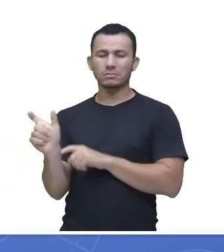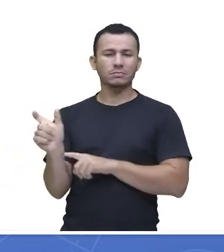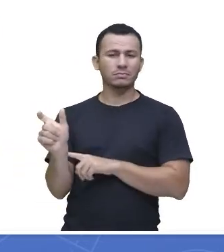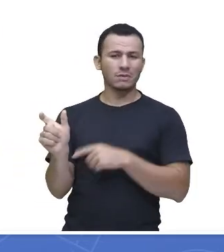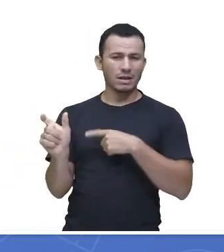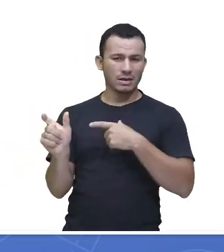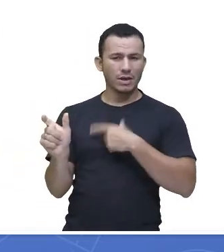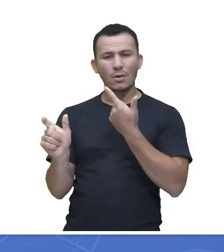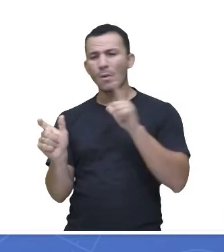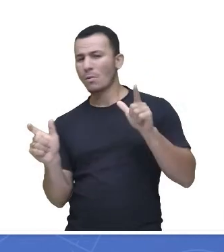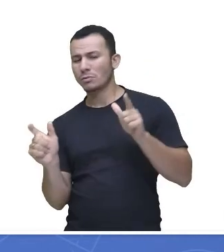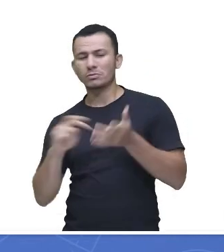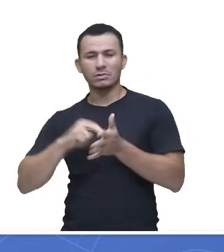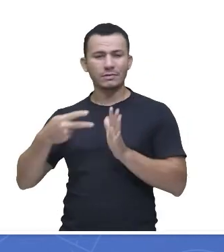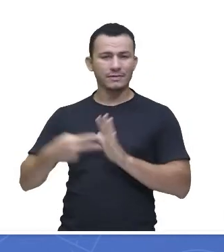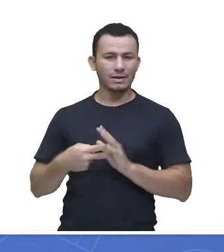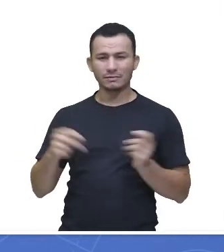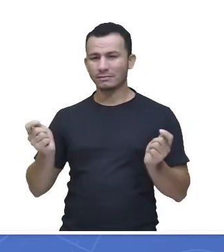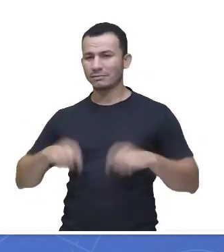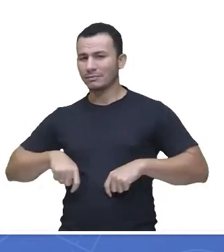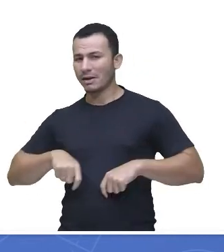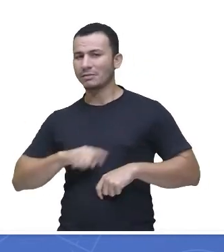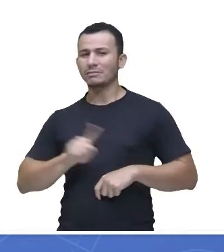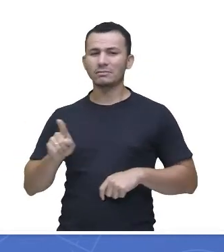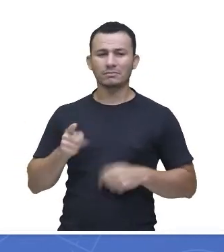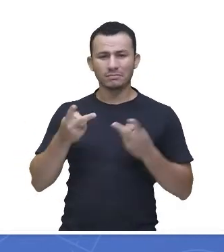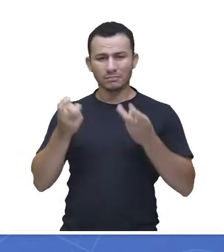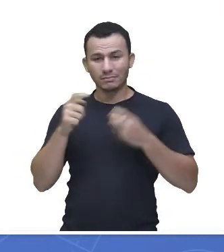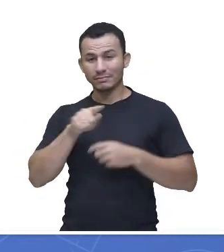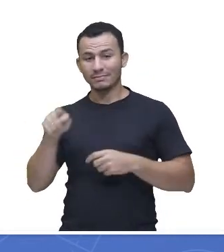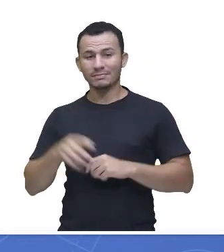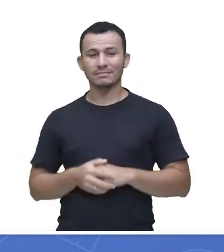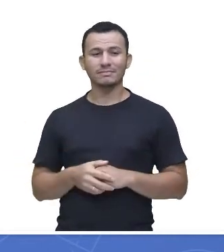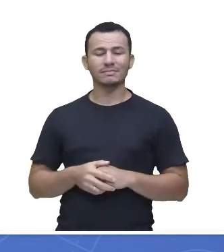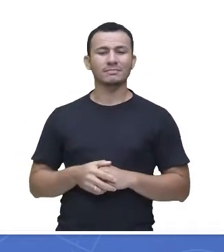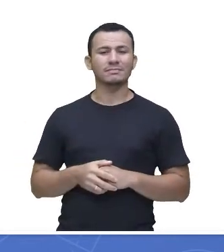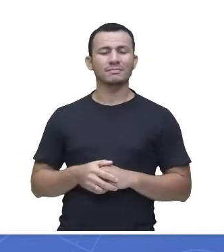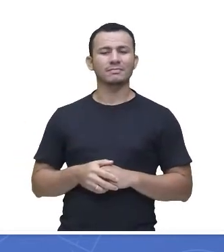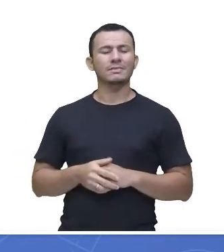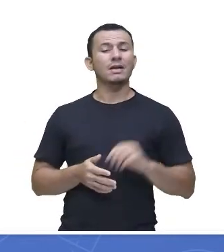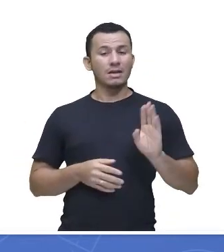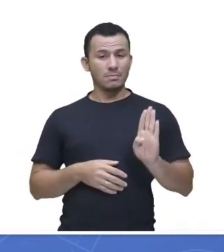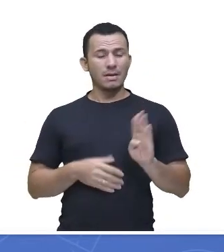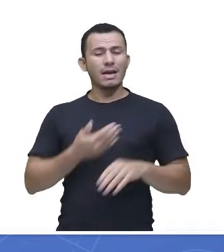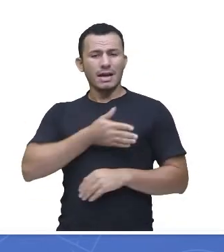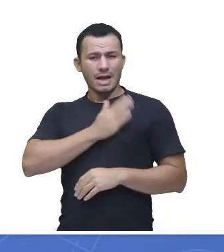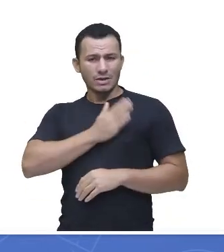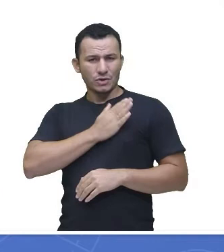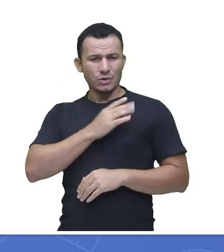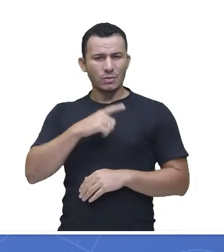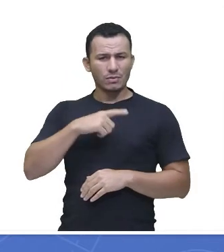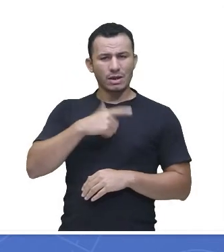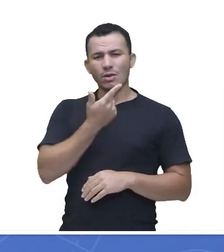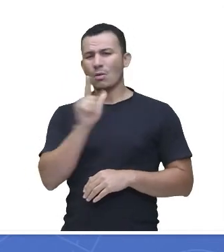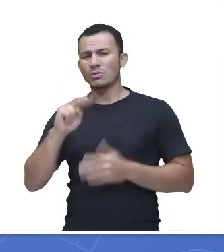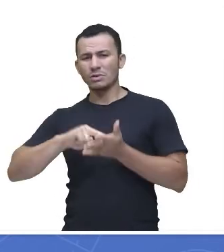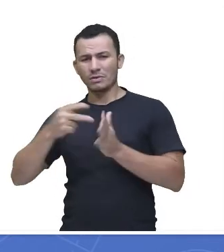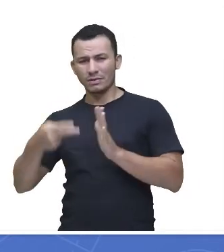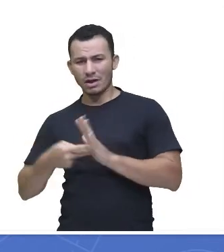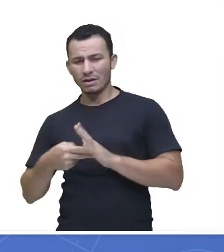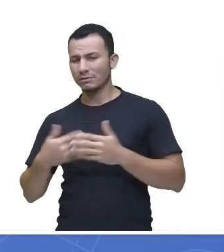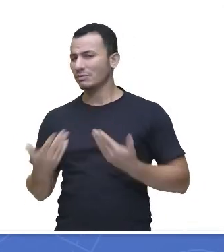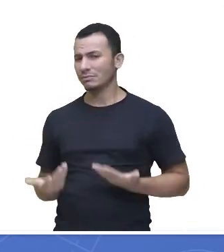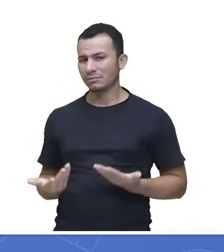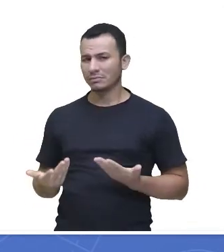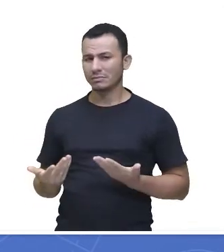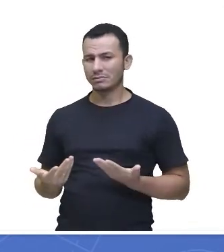mais de um sentido? Você percebe aí? Você consegue ver isso? Cardíaco se refere a mais do que coração? E computacional se